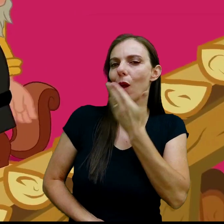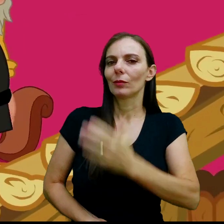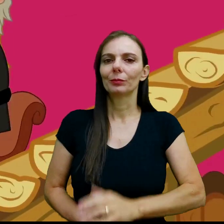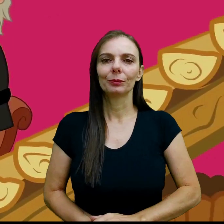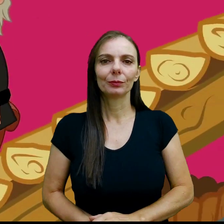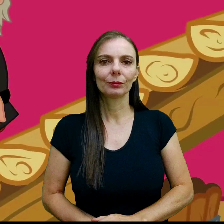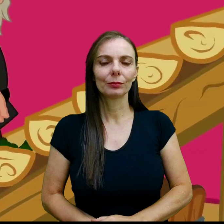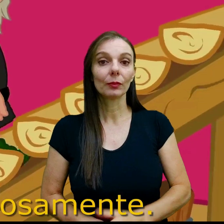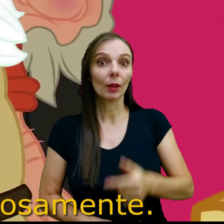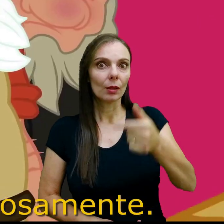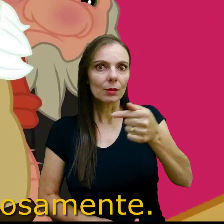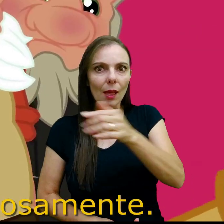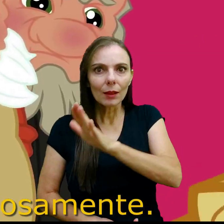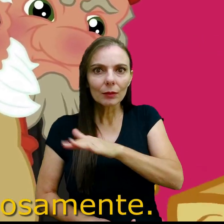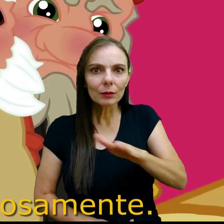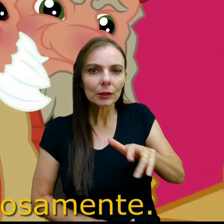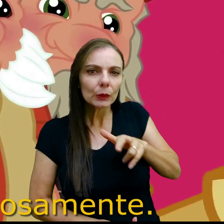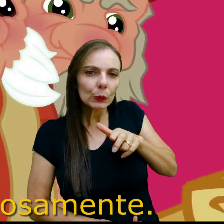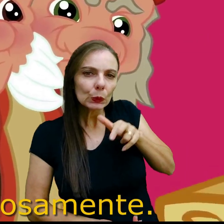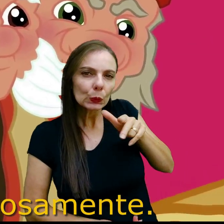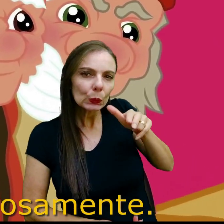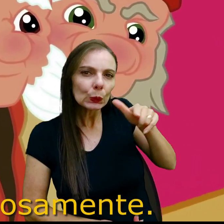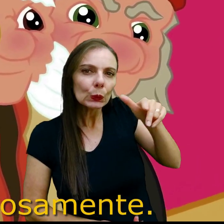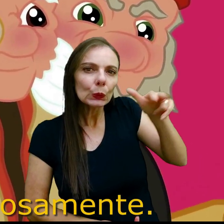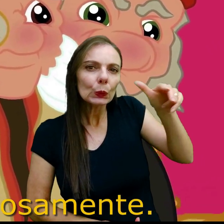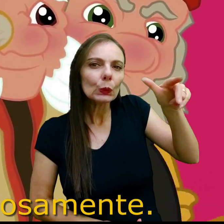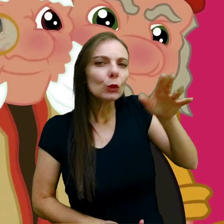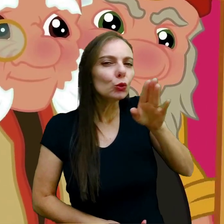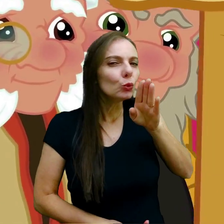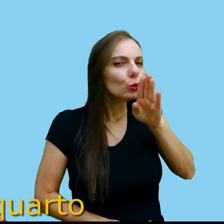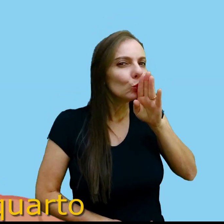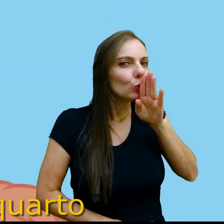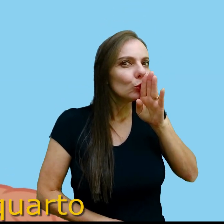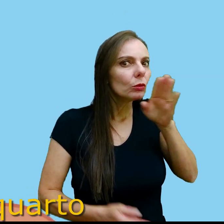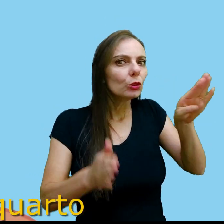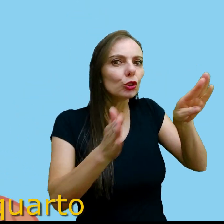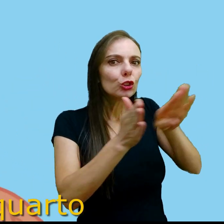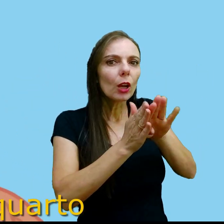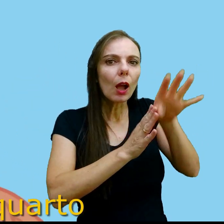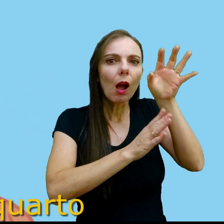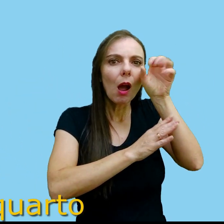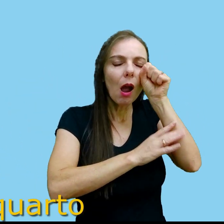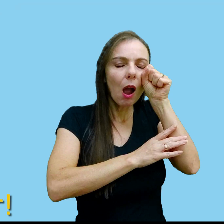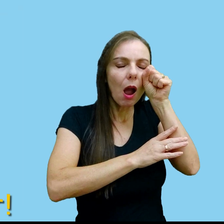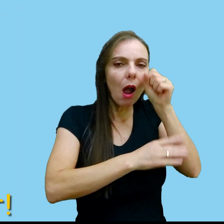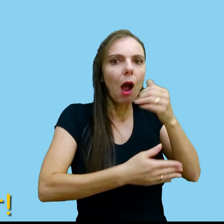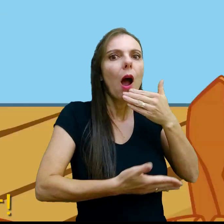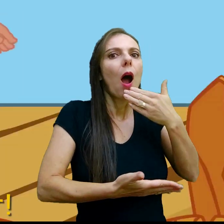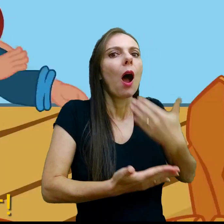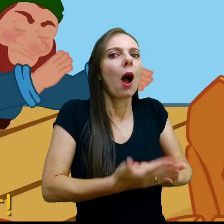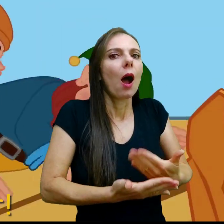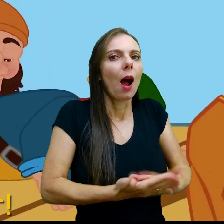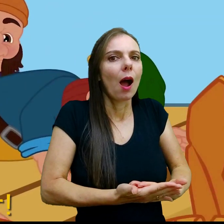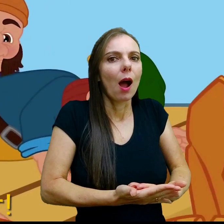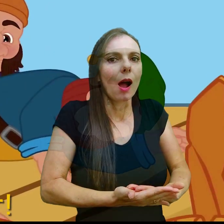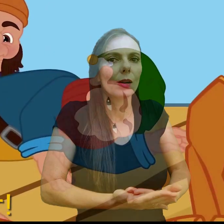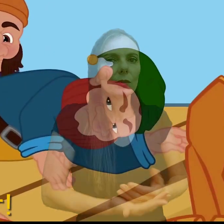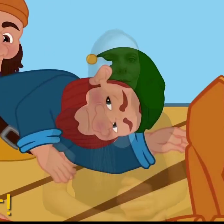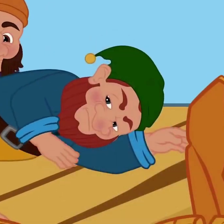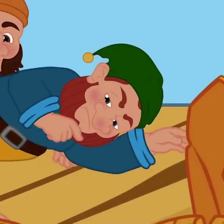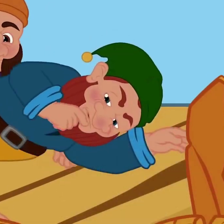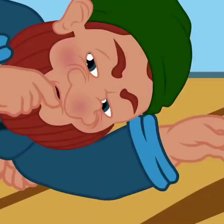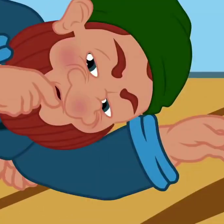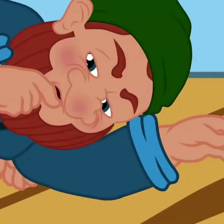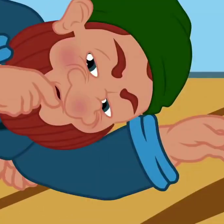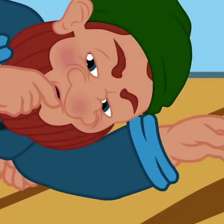Os sete anões subiram as escadas silenciosamente. Quando eles entraram no quarto, não conseguiram acreditar.